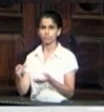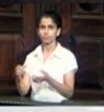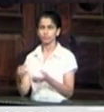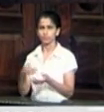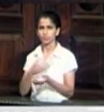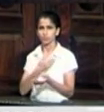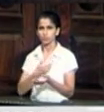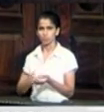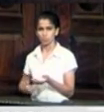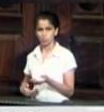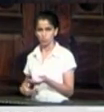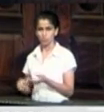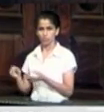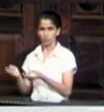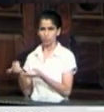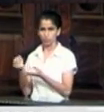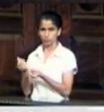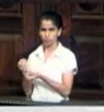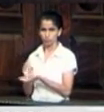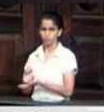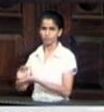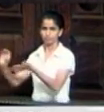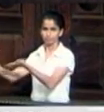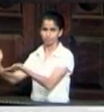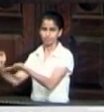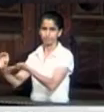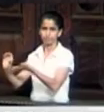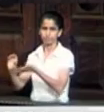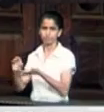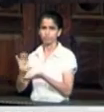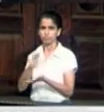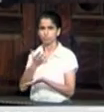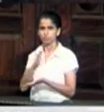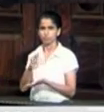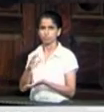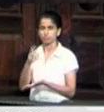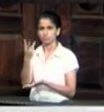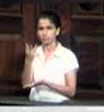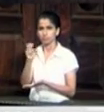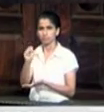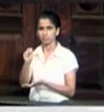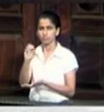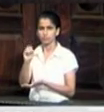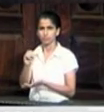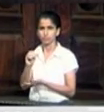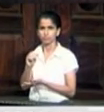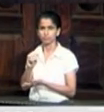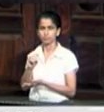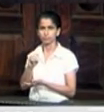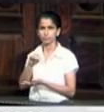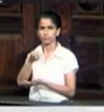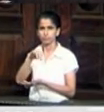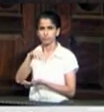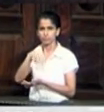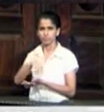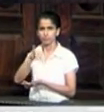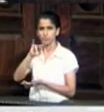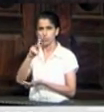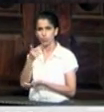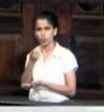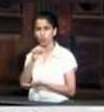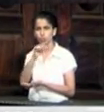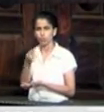como arrecadação, algo como 380 milhões de